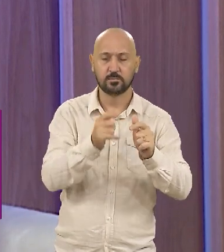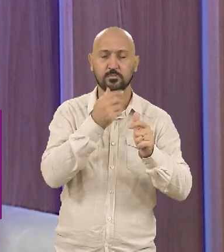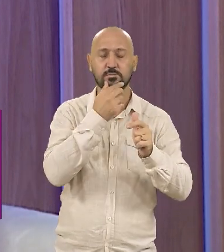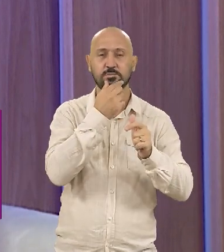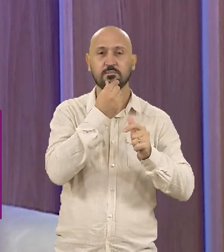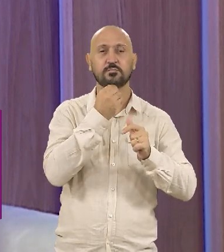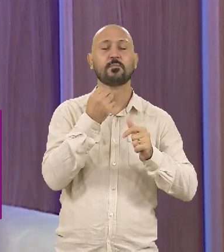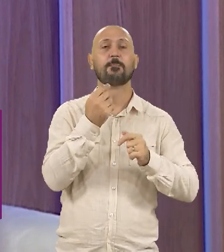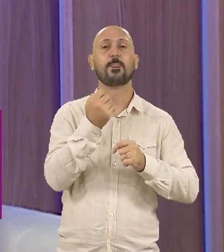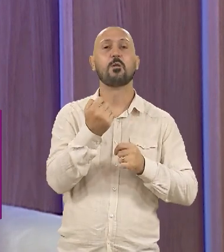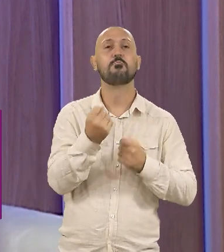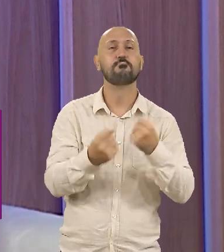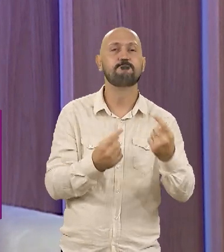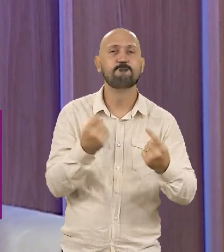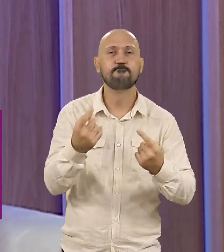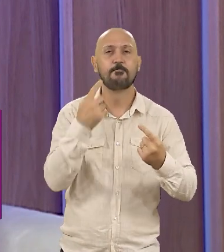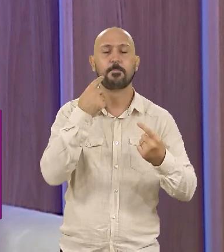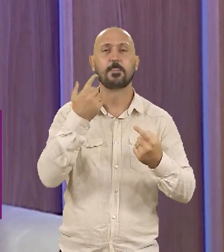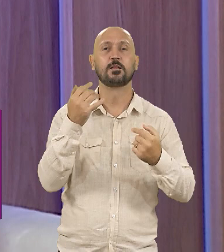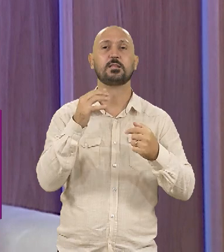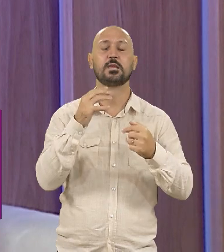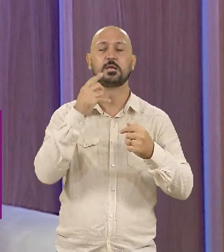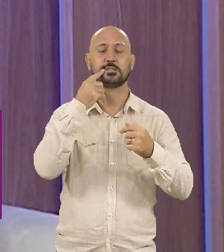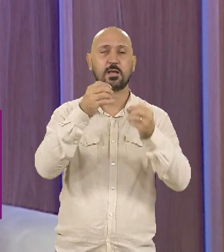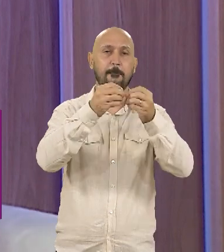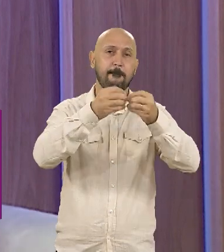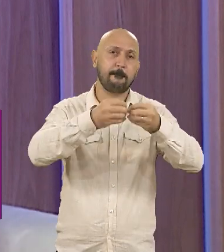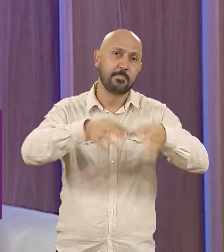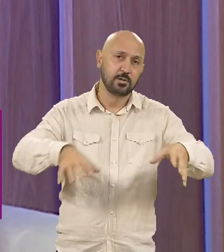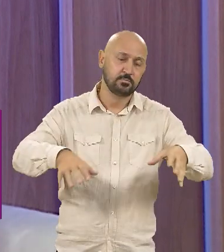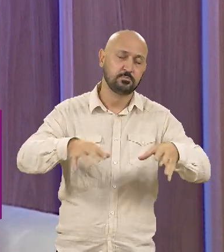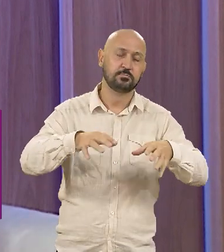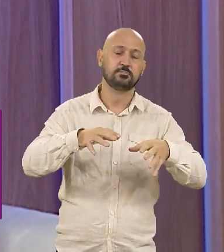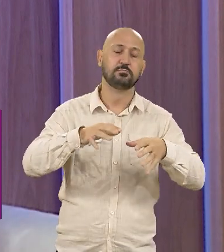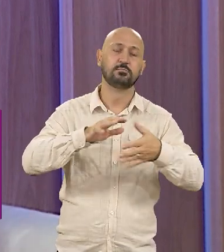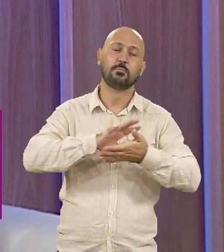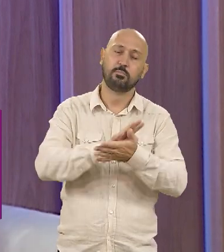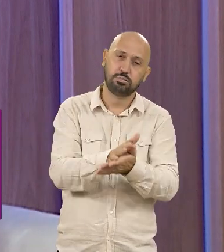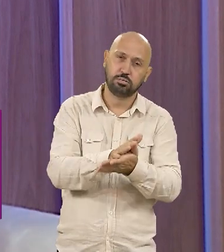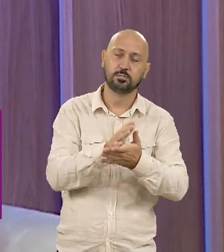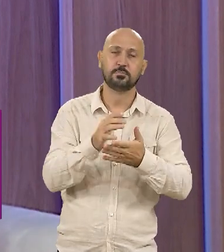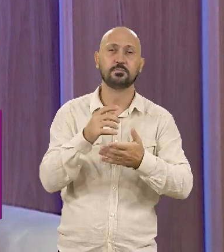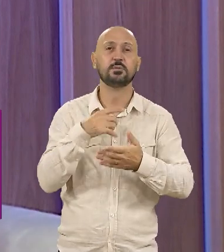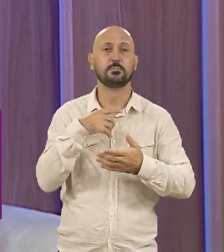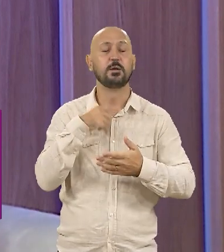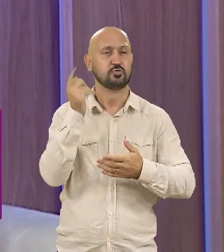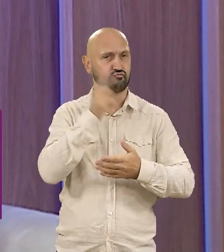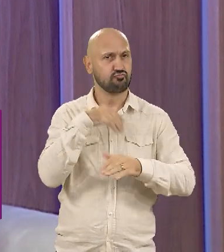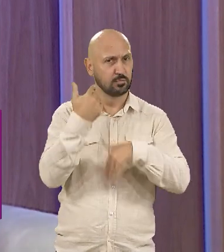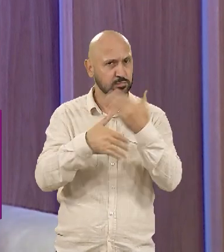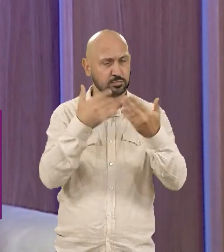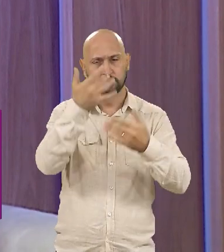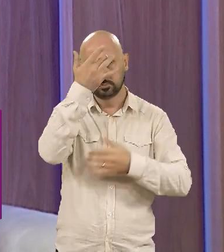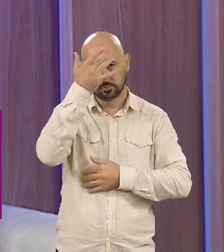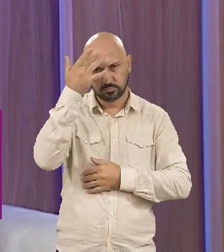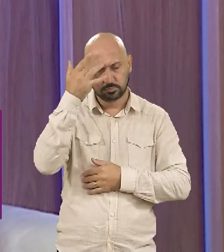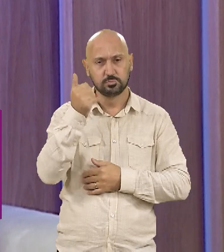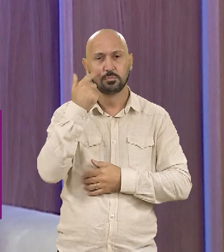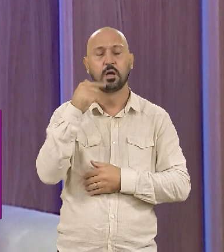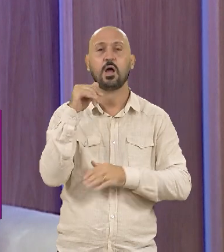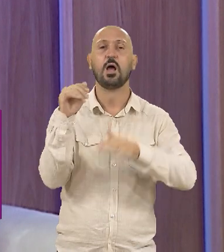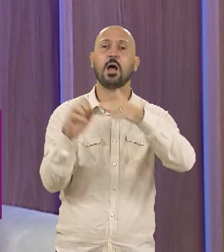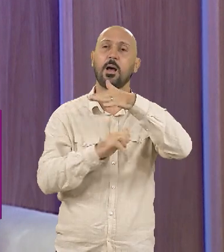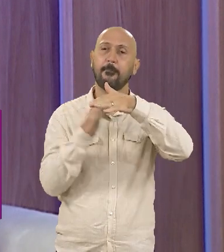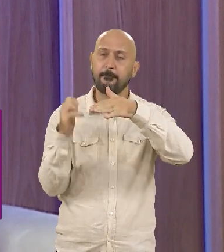gente encontra, né, um pouco desse preconceito, mas eu acho que nós já avançamos muito em relação à saúde